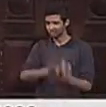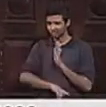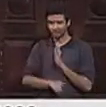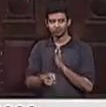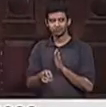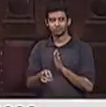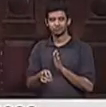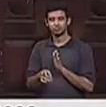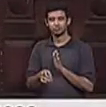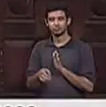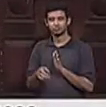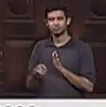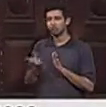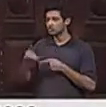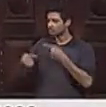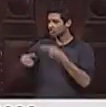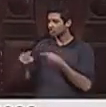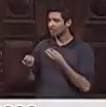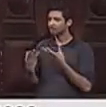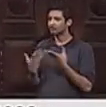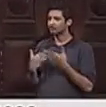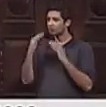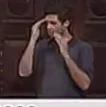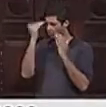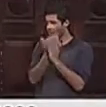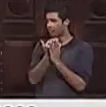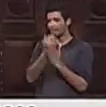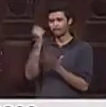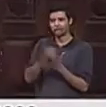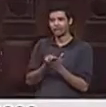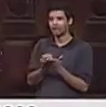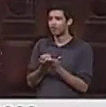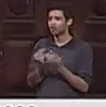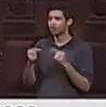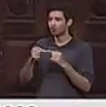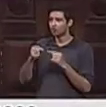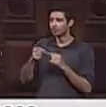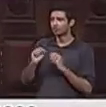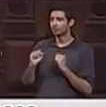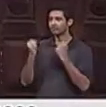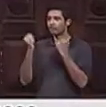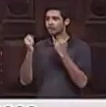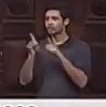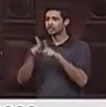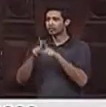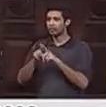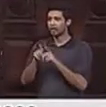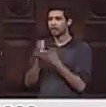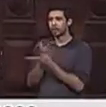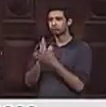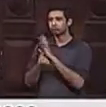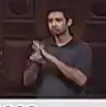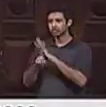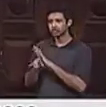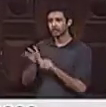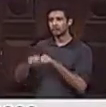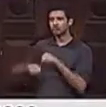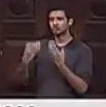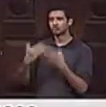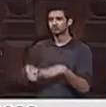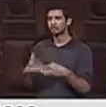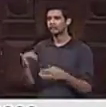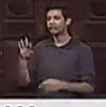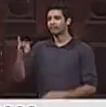sobre como honrar os pagamentos das bolsas dos pós-graduandos e dos pesquisadores cujos projetos foram aprovados